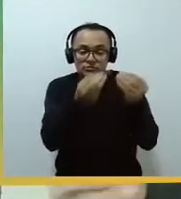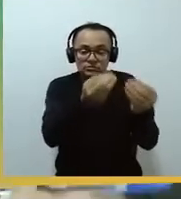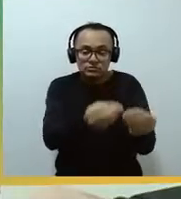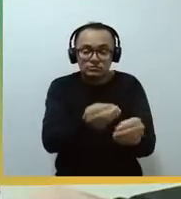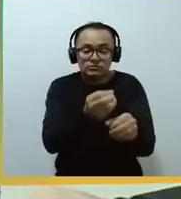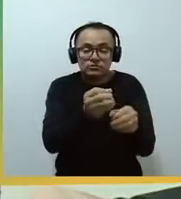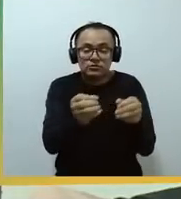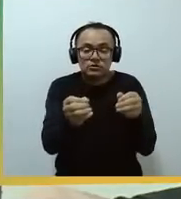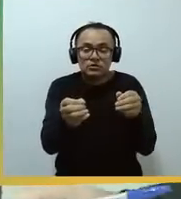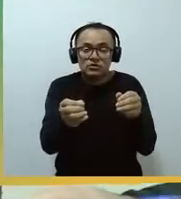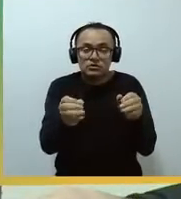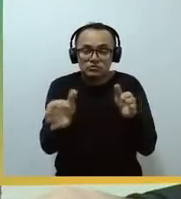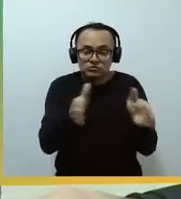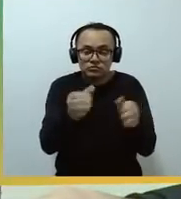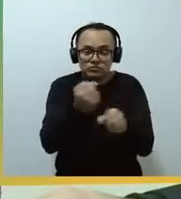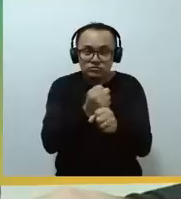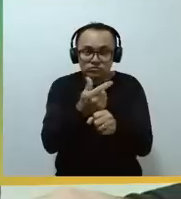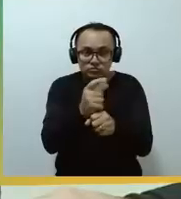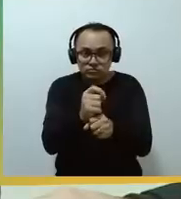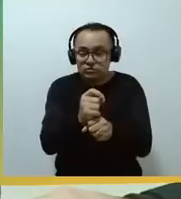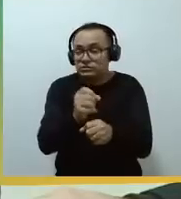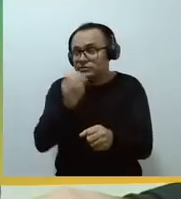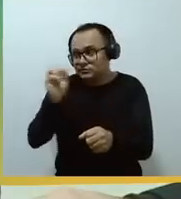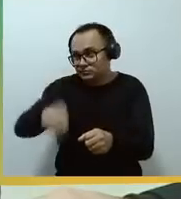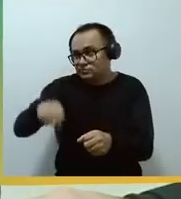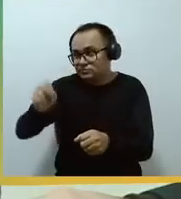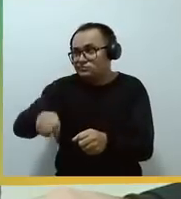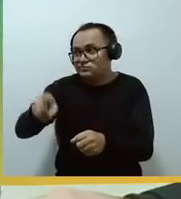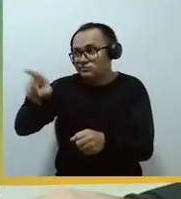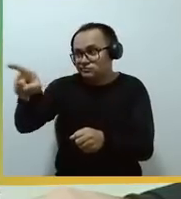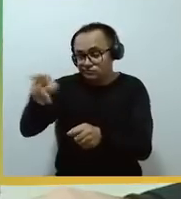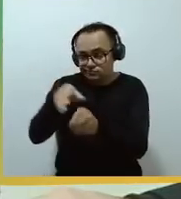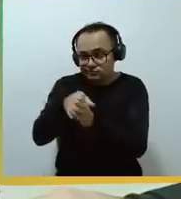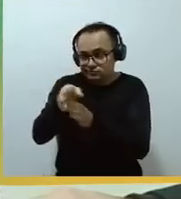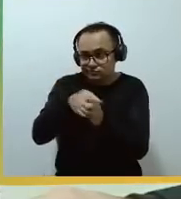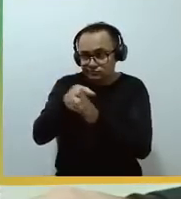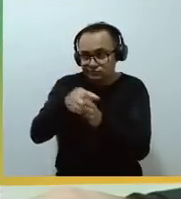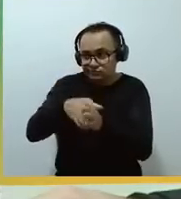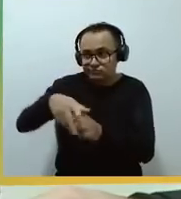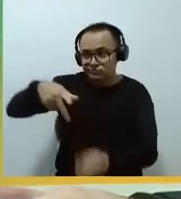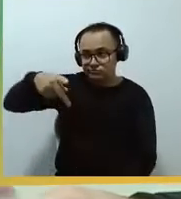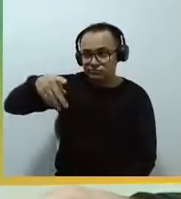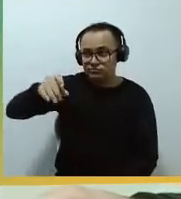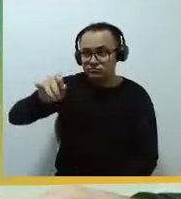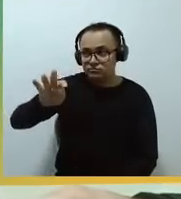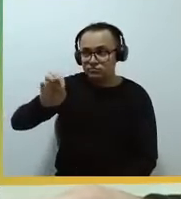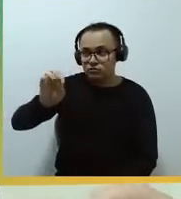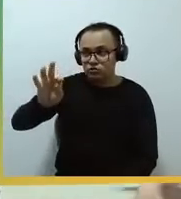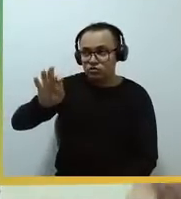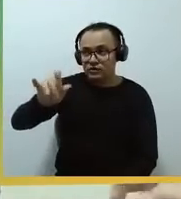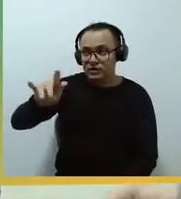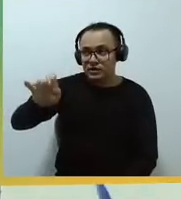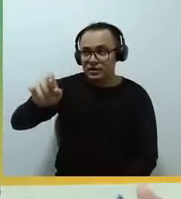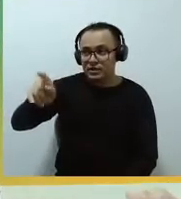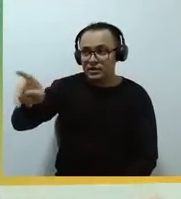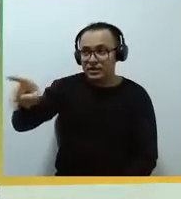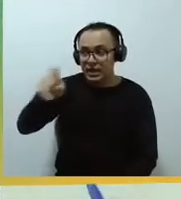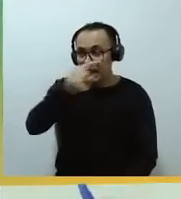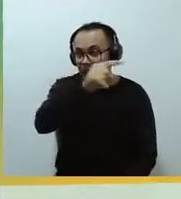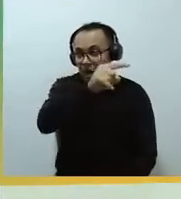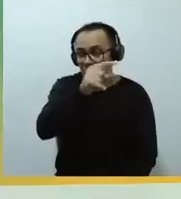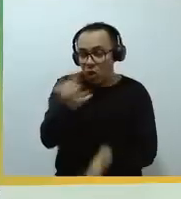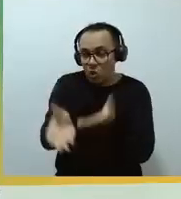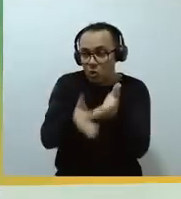Nós contratamos uma empresa de Porto Alegre, uma assessoria, eram dois profissionais que cuidaram do maior lixão do Rio Grande do Sul e transformaram em aterro, profissionais